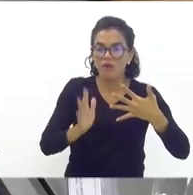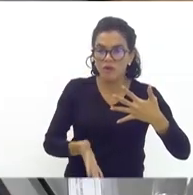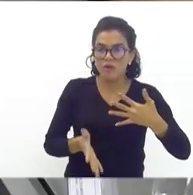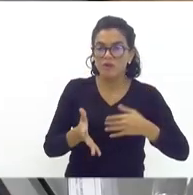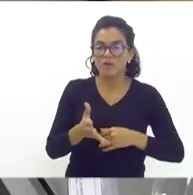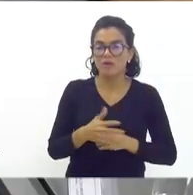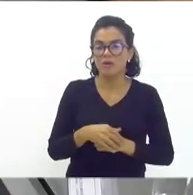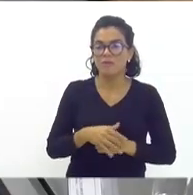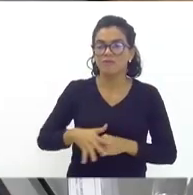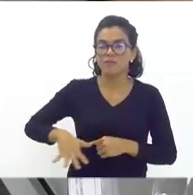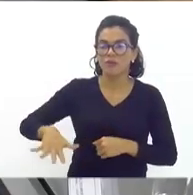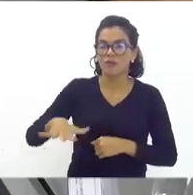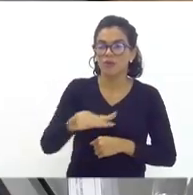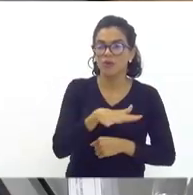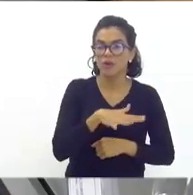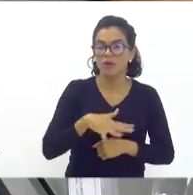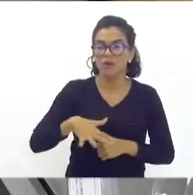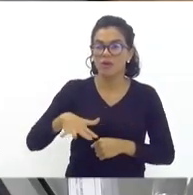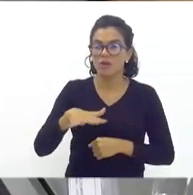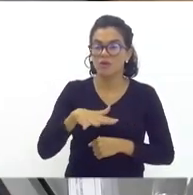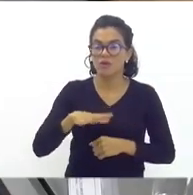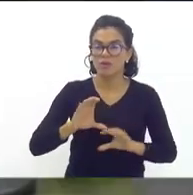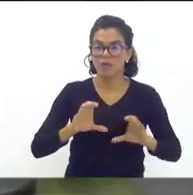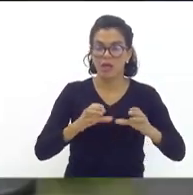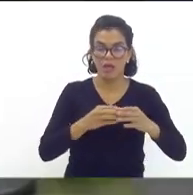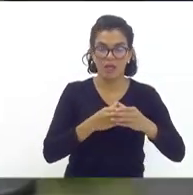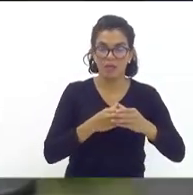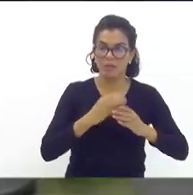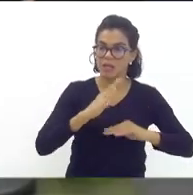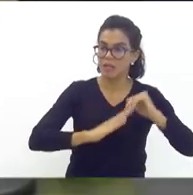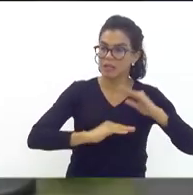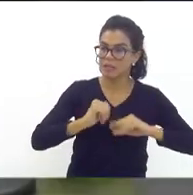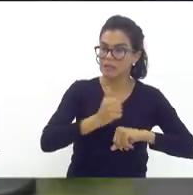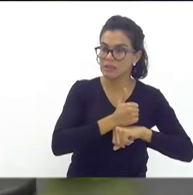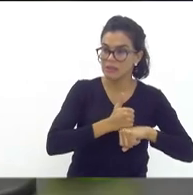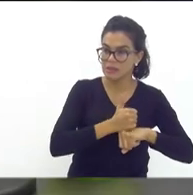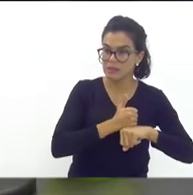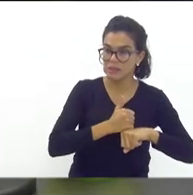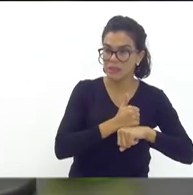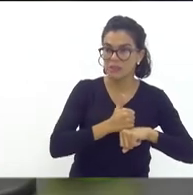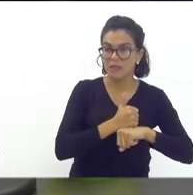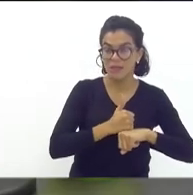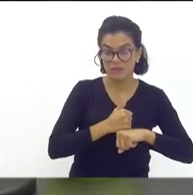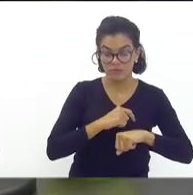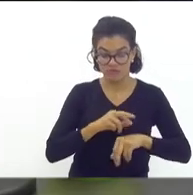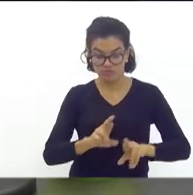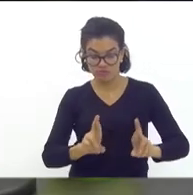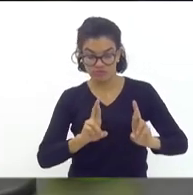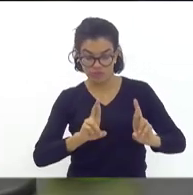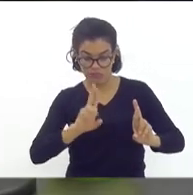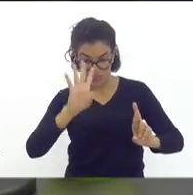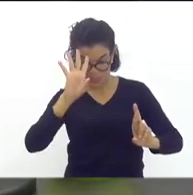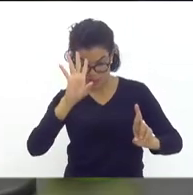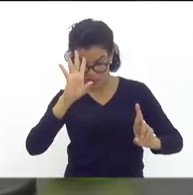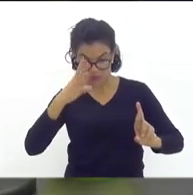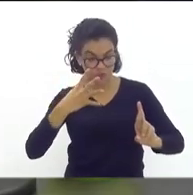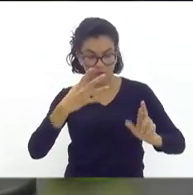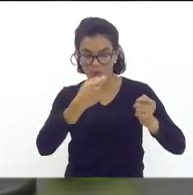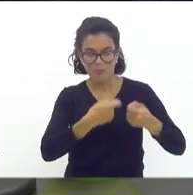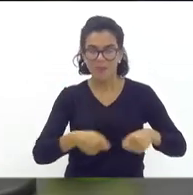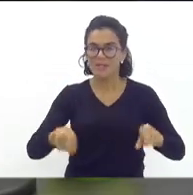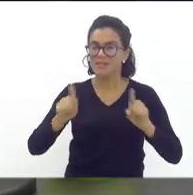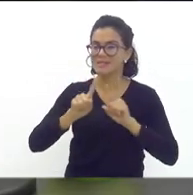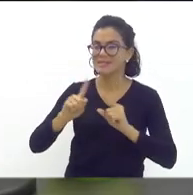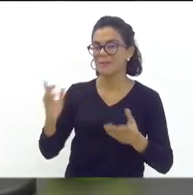no âmbito da câmara técnica a gente espera que essa solução se resolva sem precisar